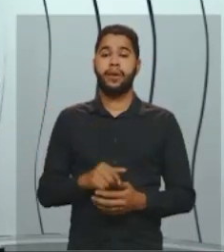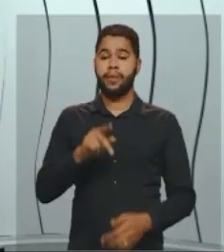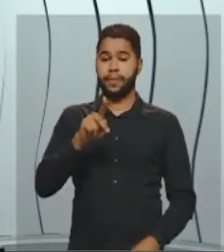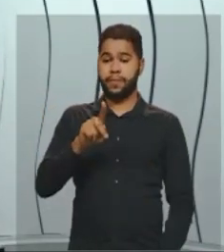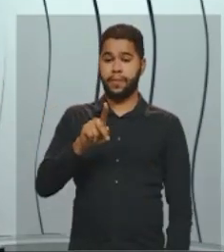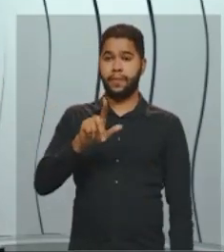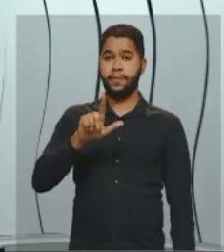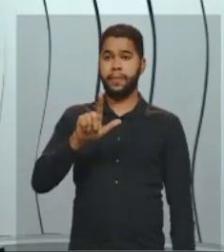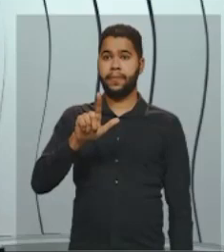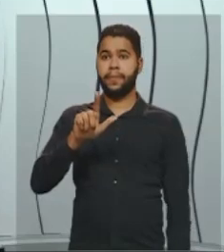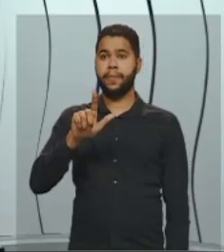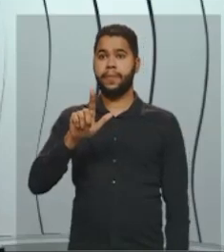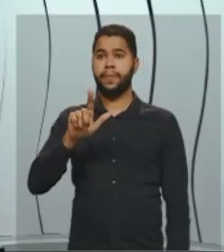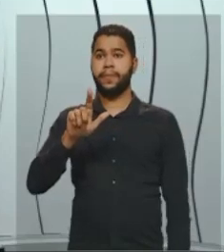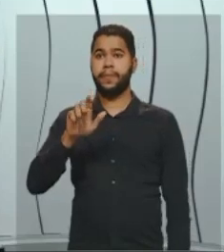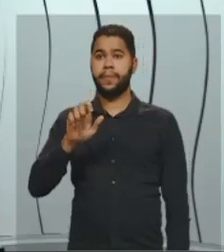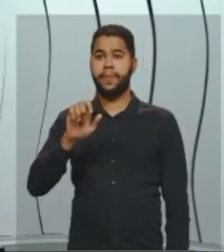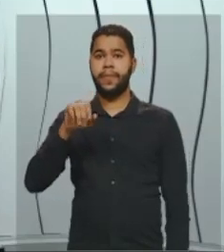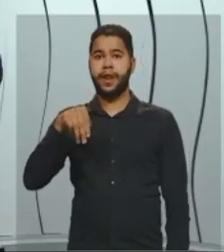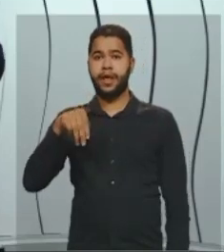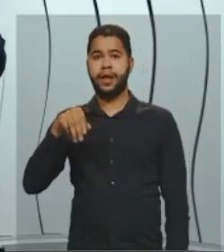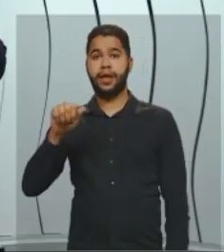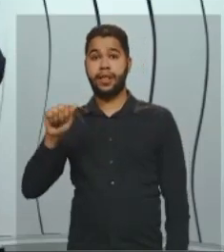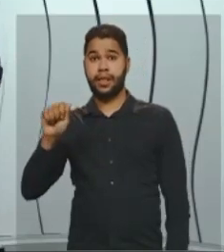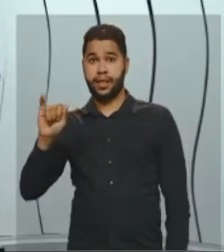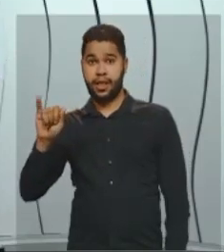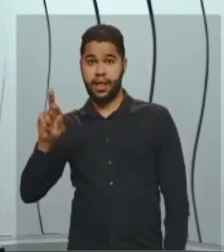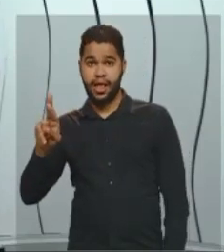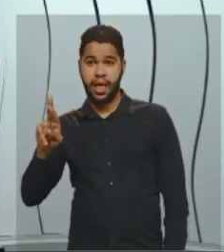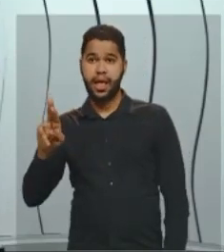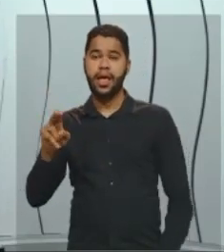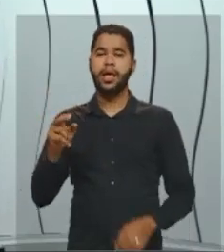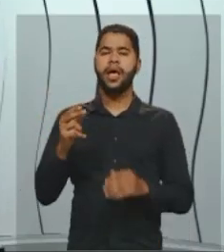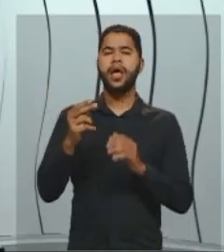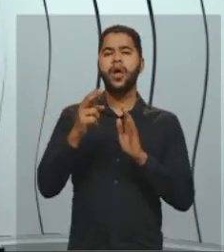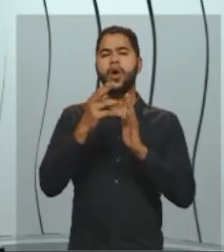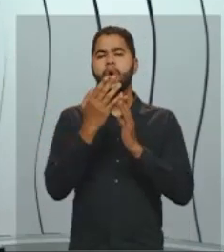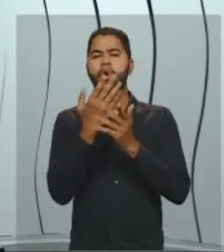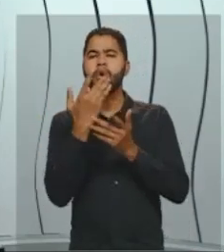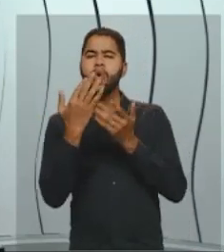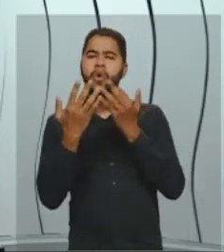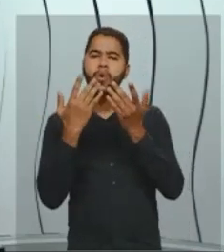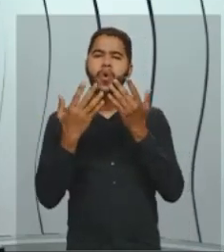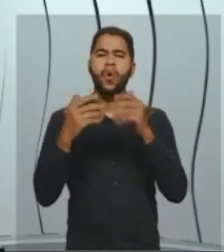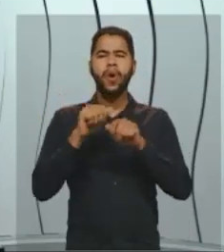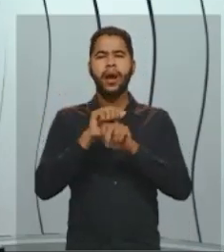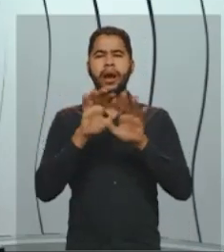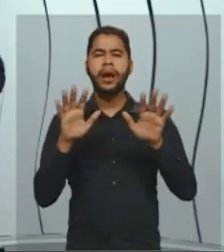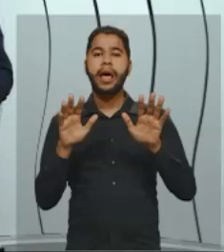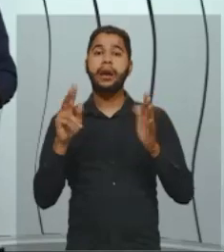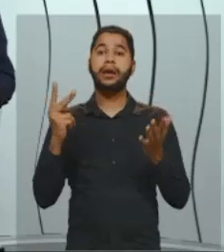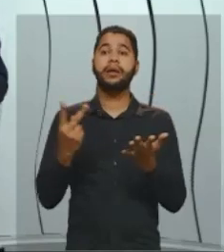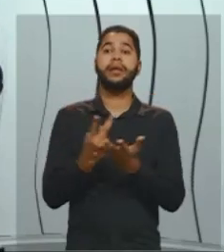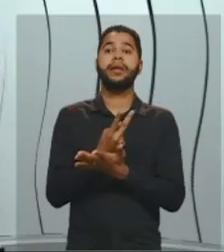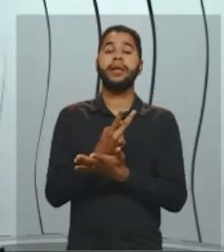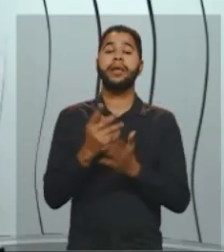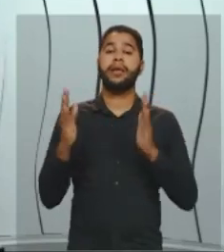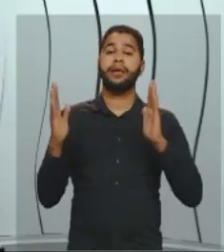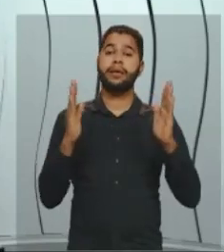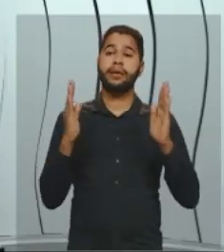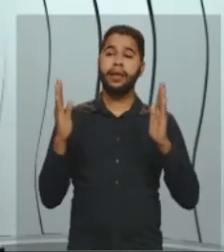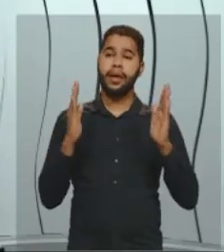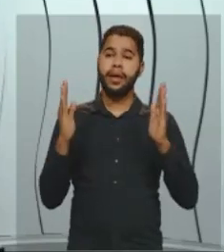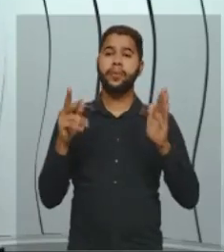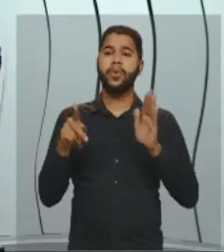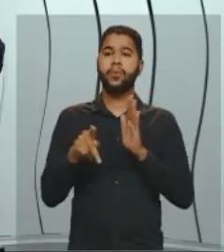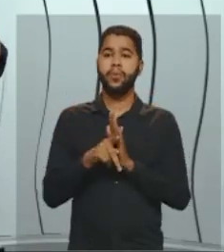air painting, a pintura ao ar livre, com cores mais claras, é o contrário da pintura que era realizada naquela época, que é a pintura de